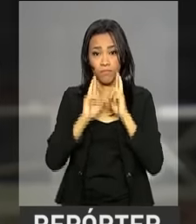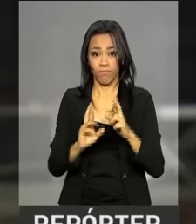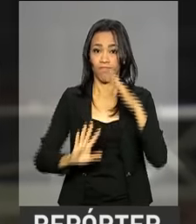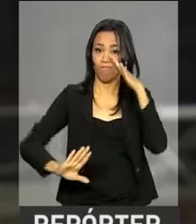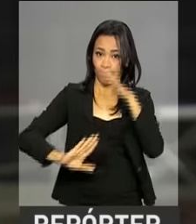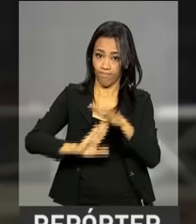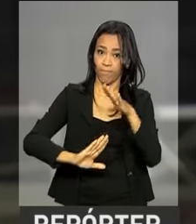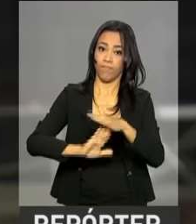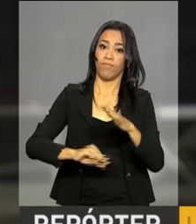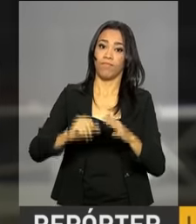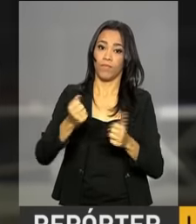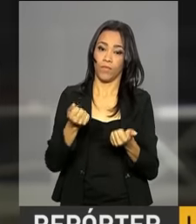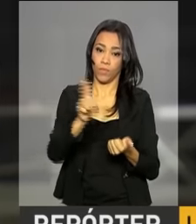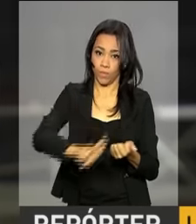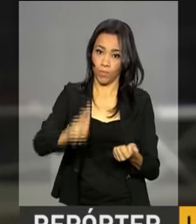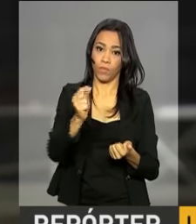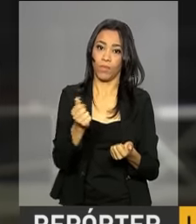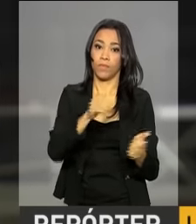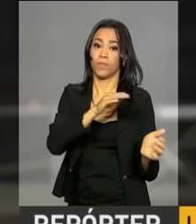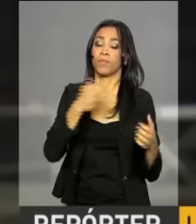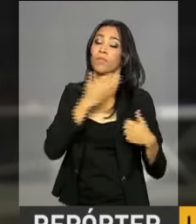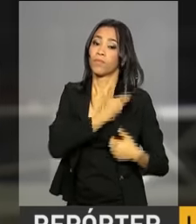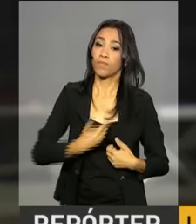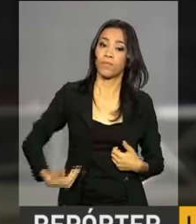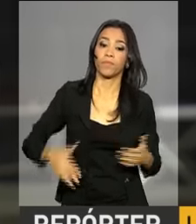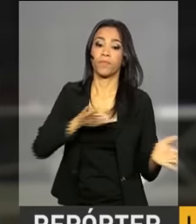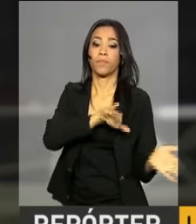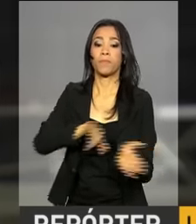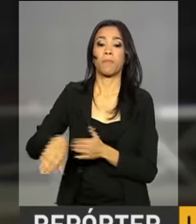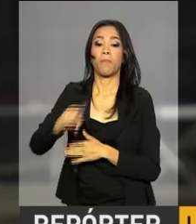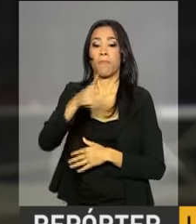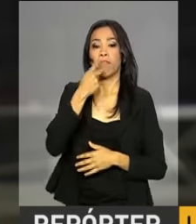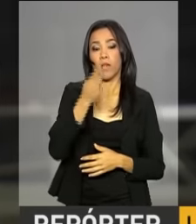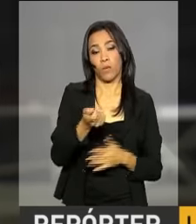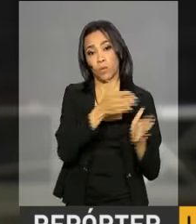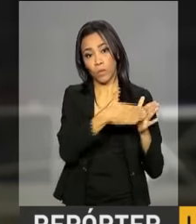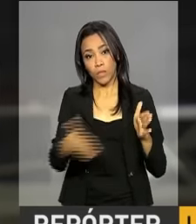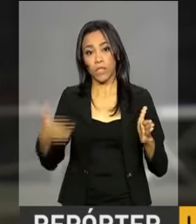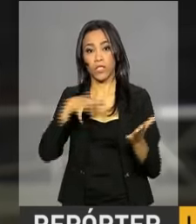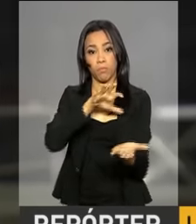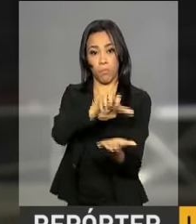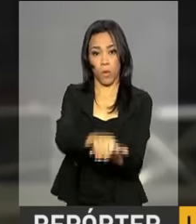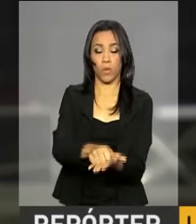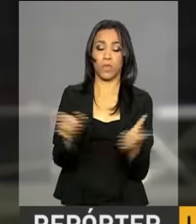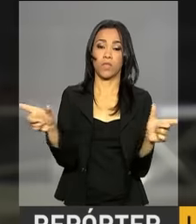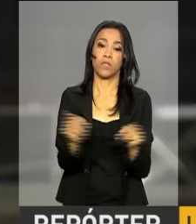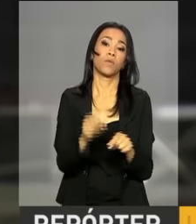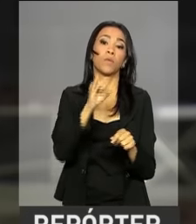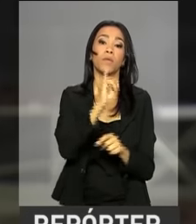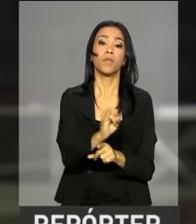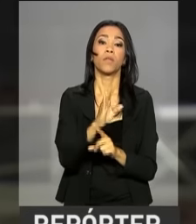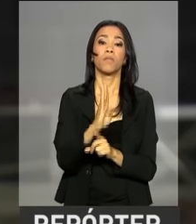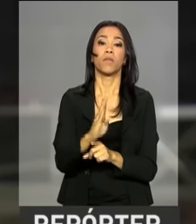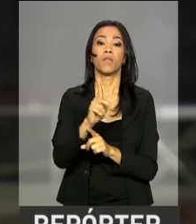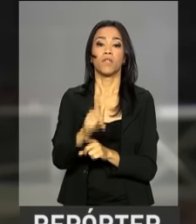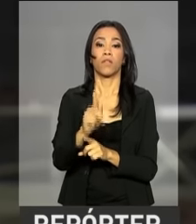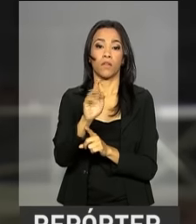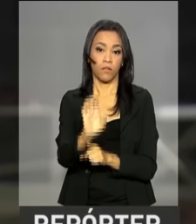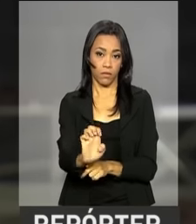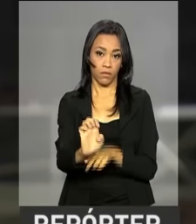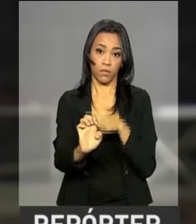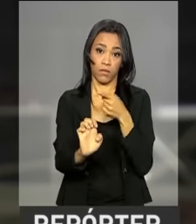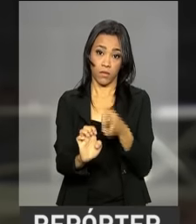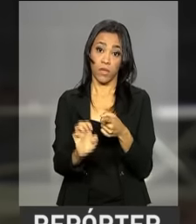declarações do presidente Michel Temer foram feitas durante a cerimônia de posse do presidente do Instituto Brasileiro de Geografia e